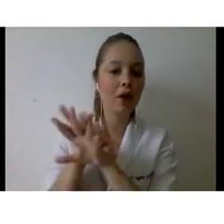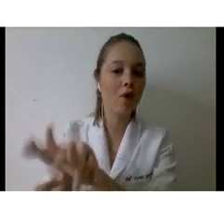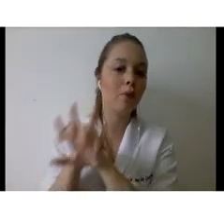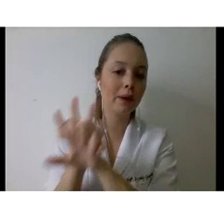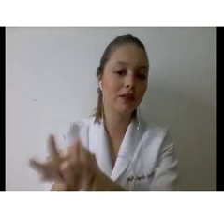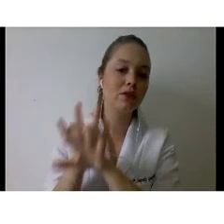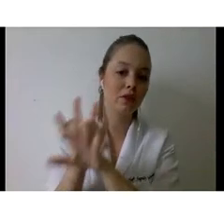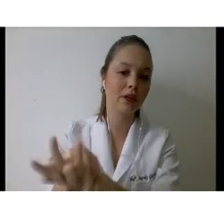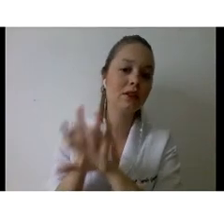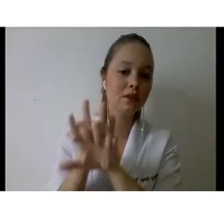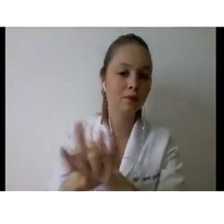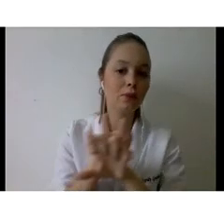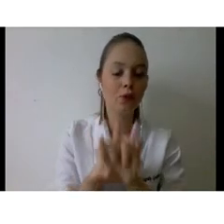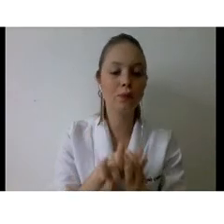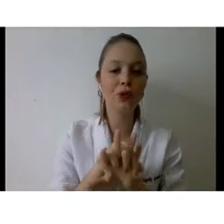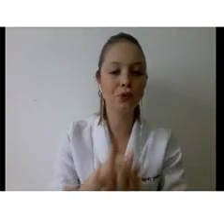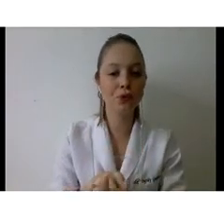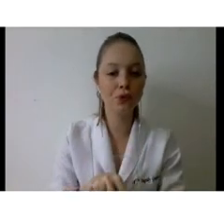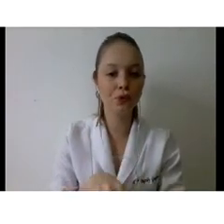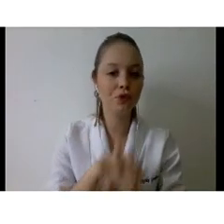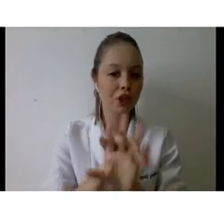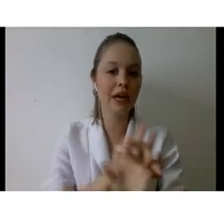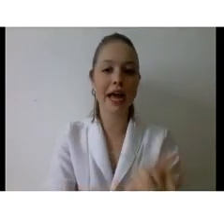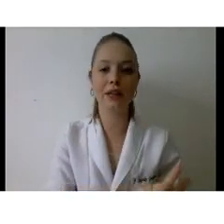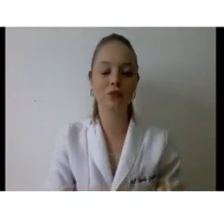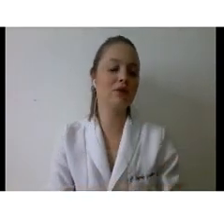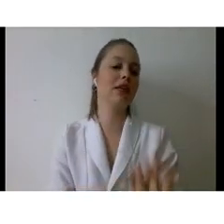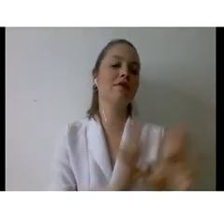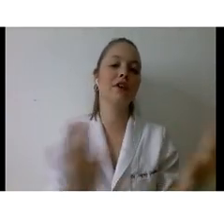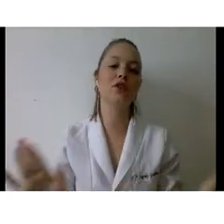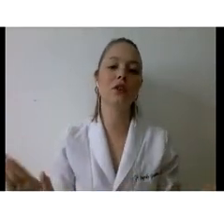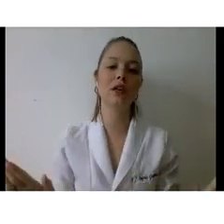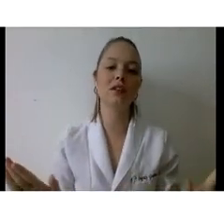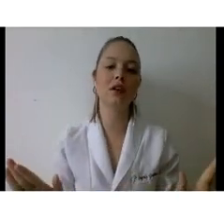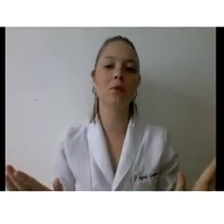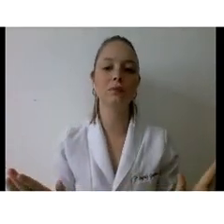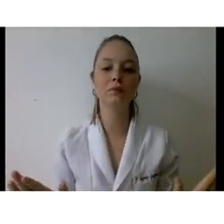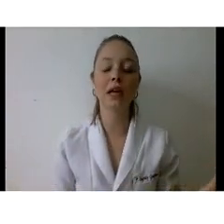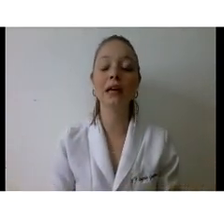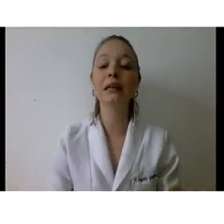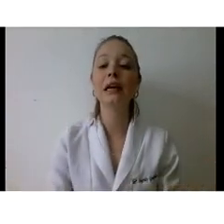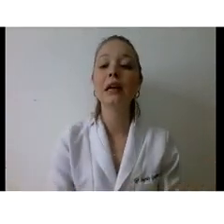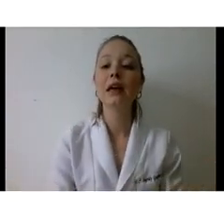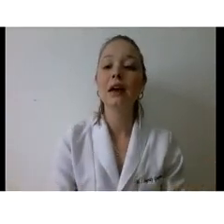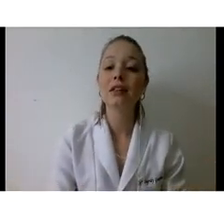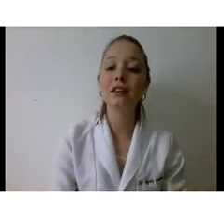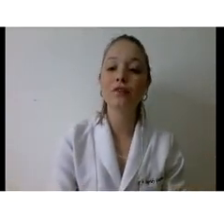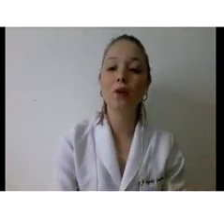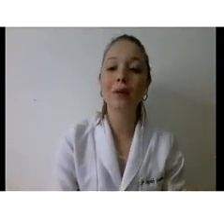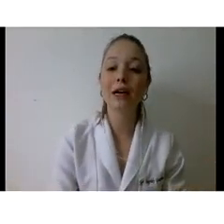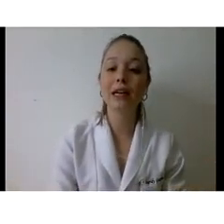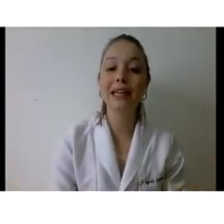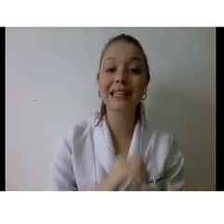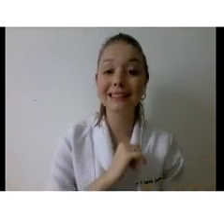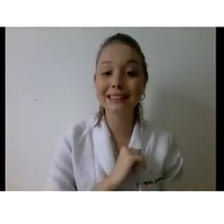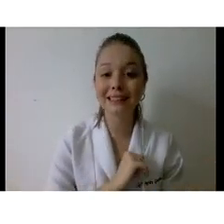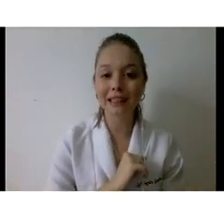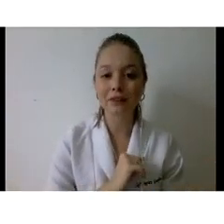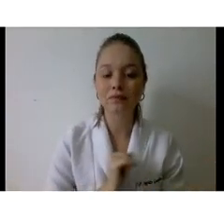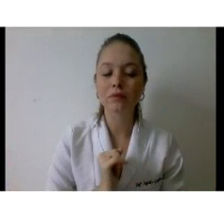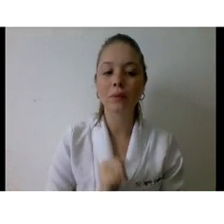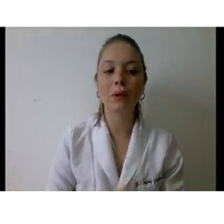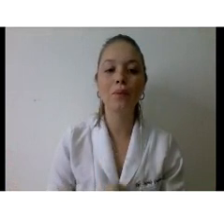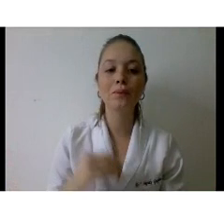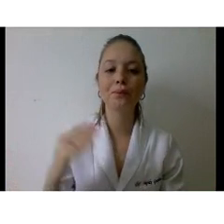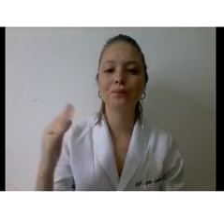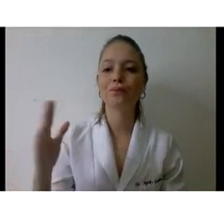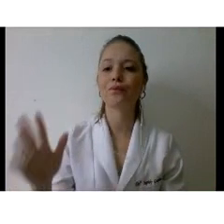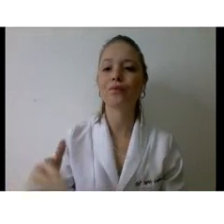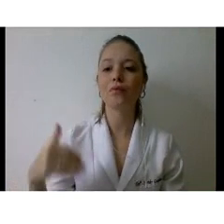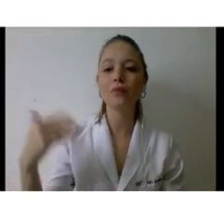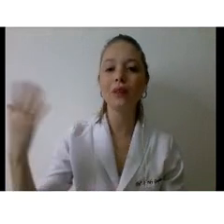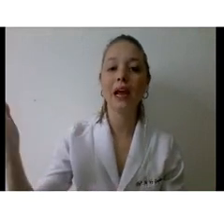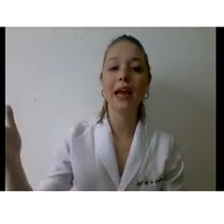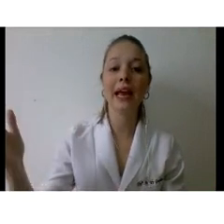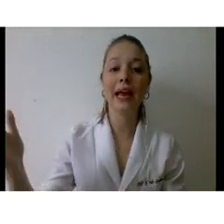fazer 100 compressões por minuto direto, sem ventilação, tá? Se for uma criança, tá